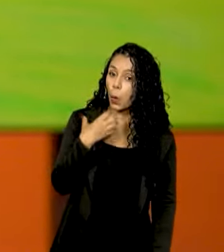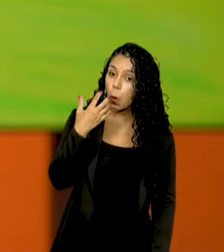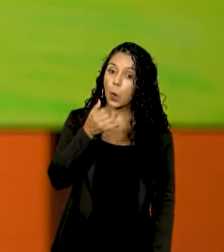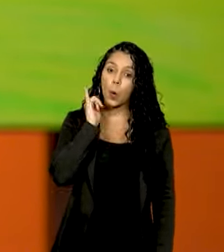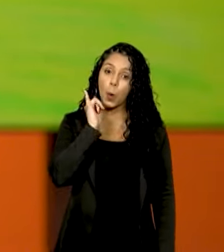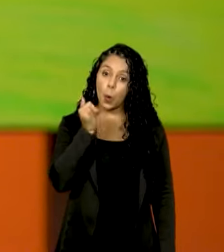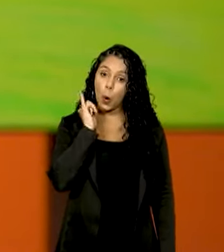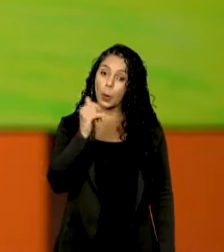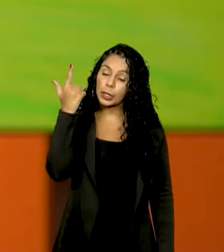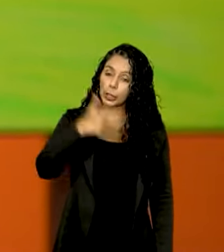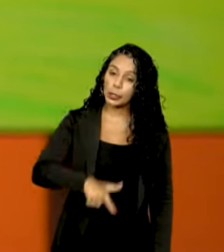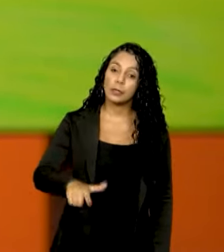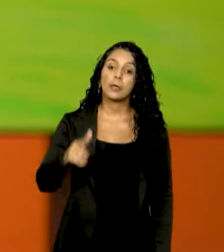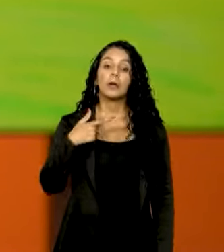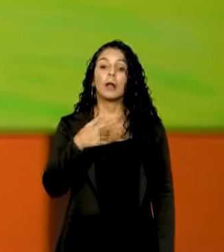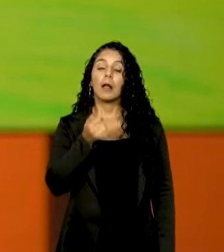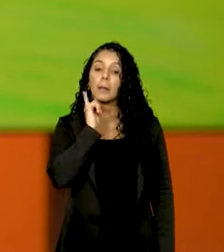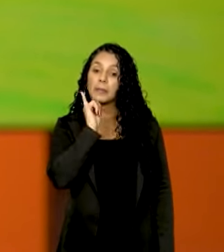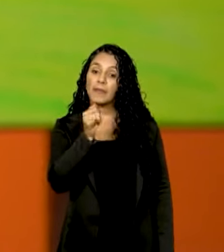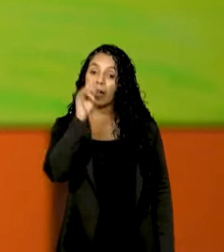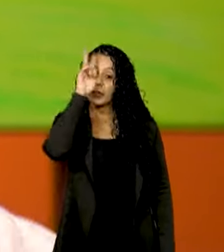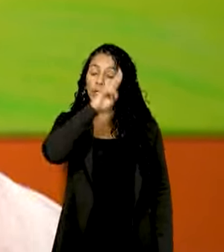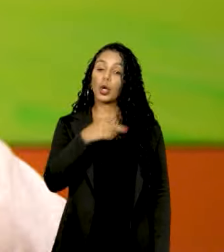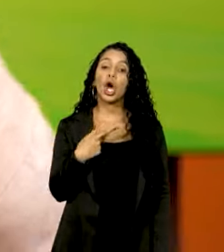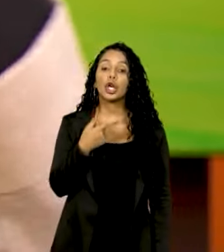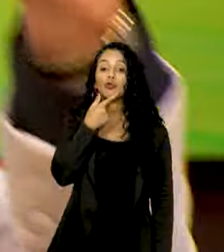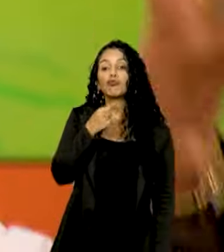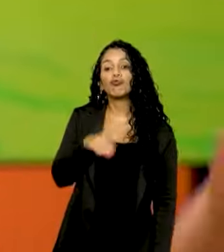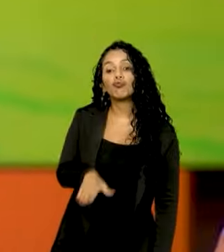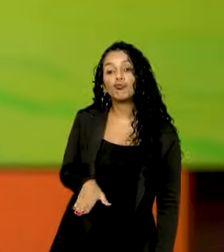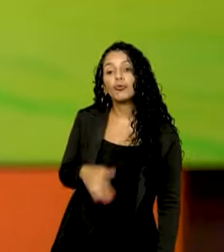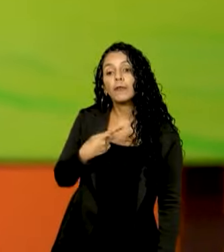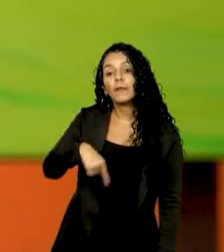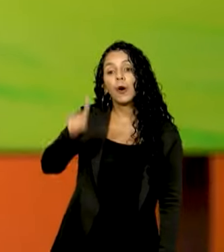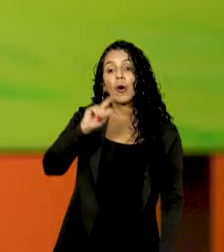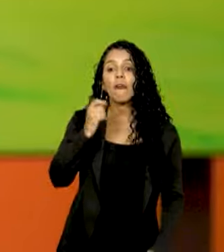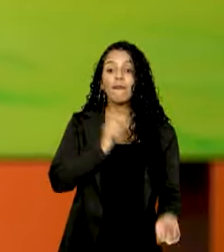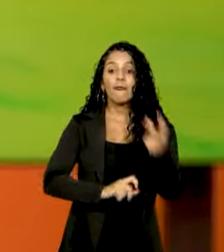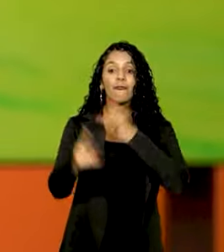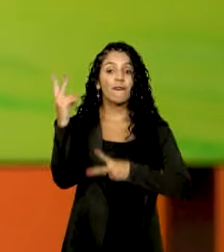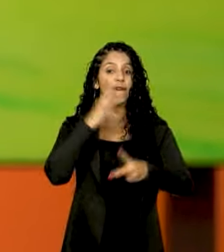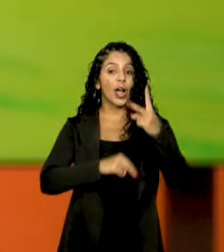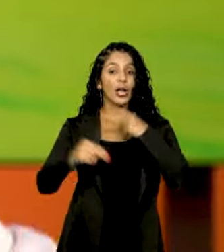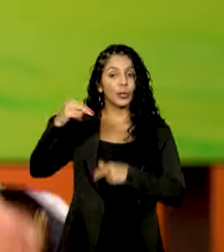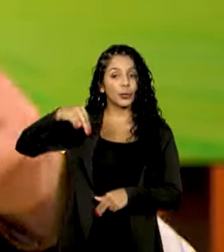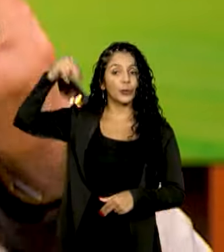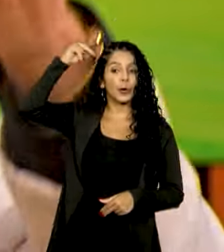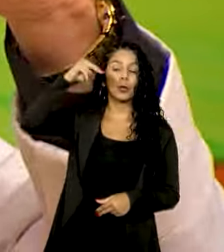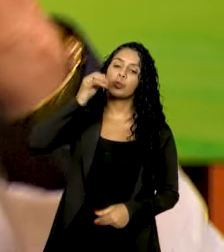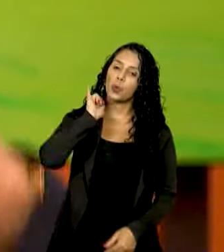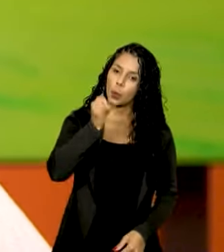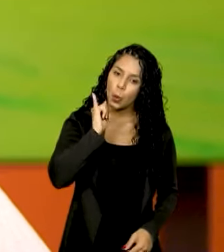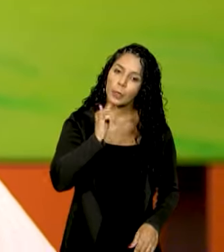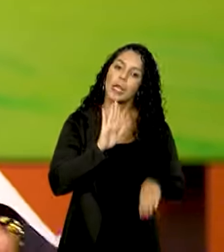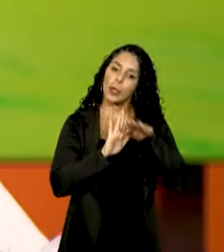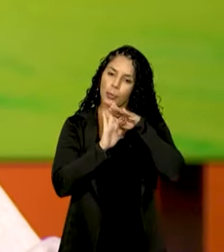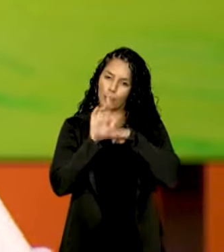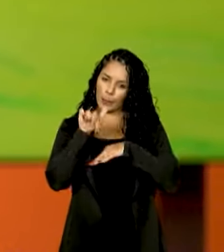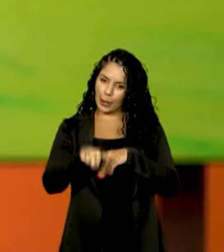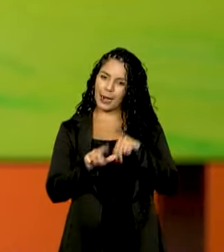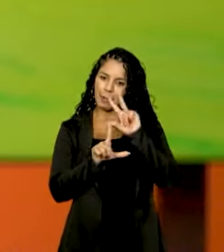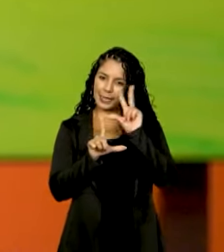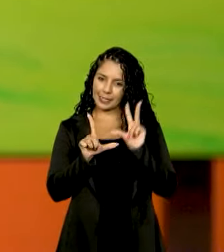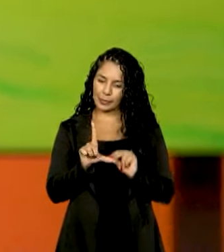me contava a história do menino que foi ao Vento Norte, que se tornou o meu maior sucesso. Contei aqui no programa em